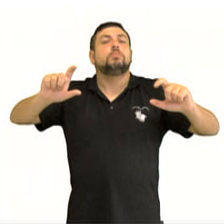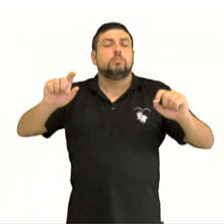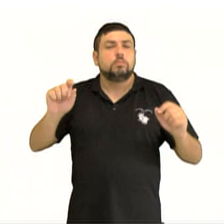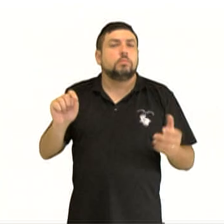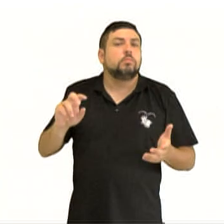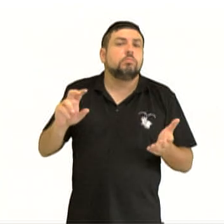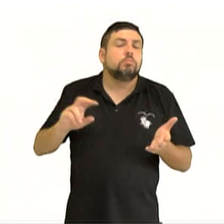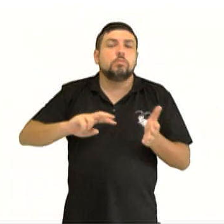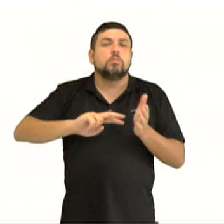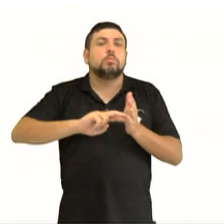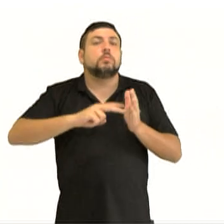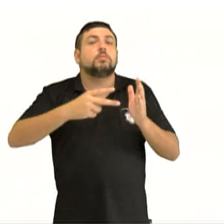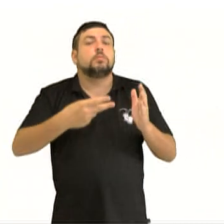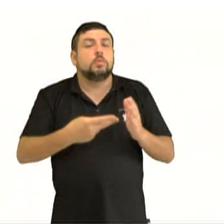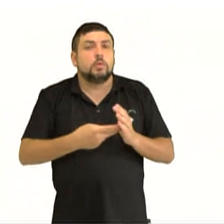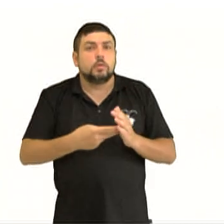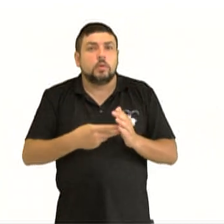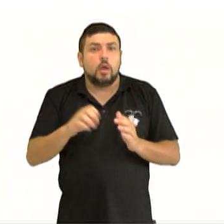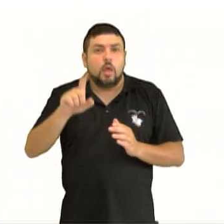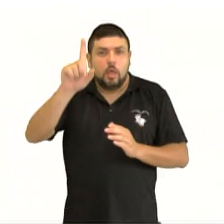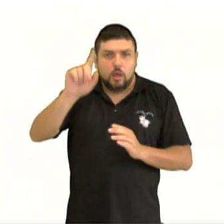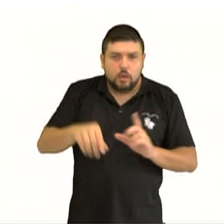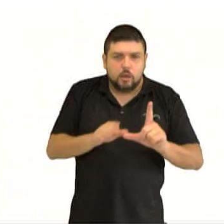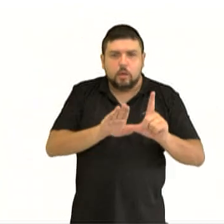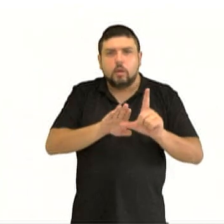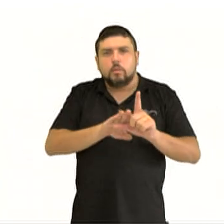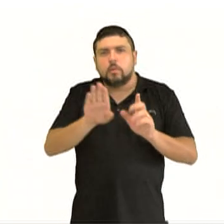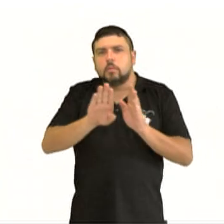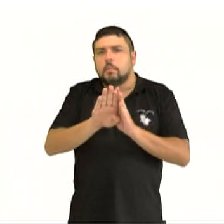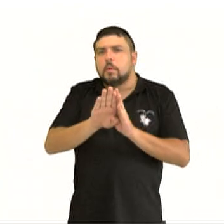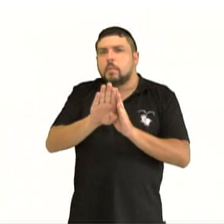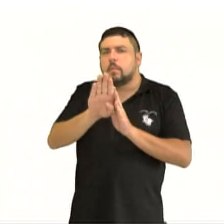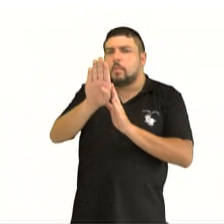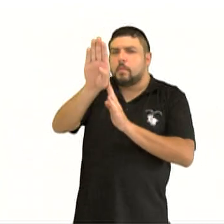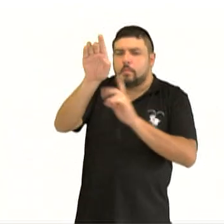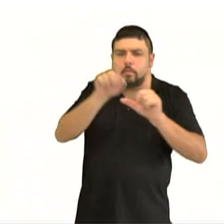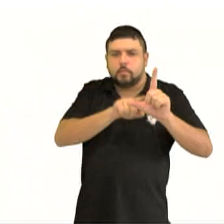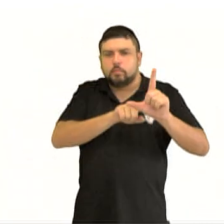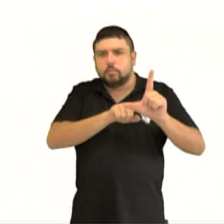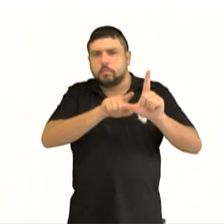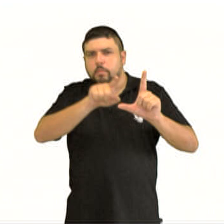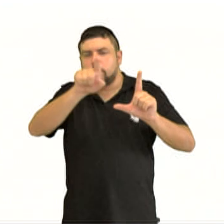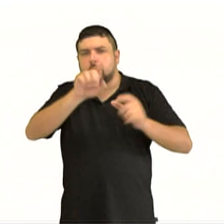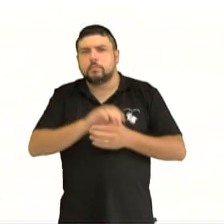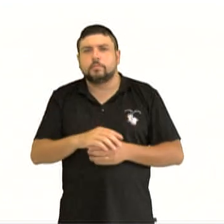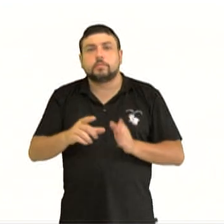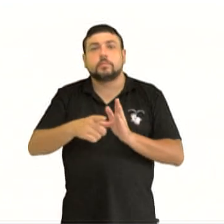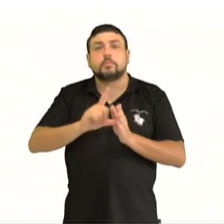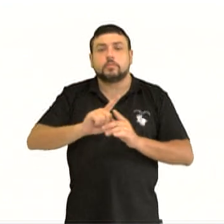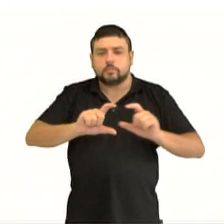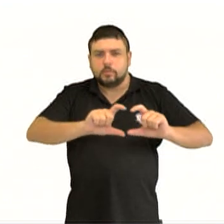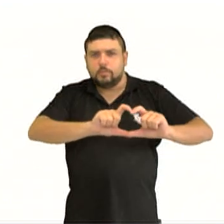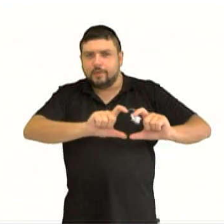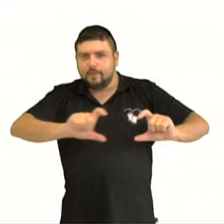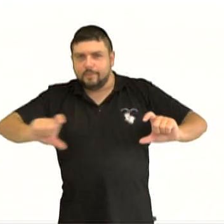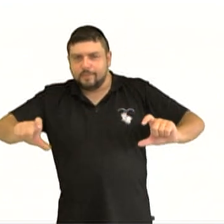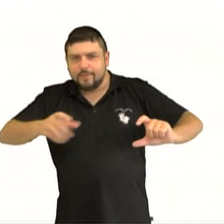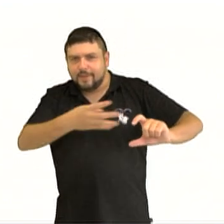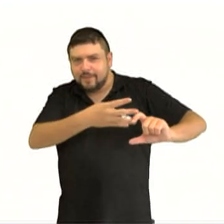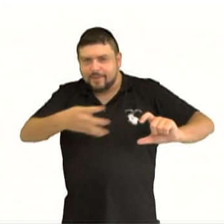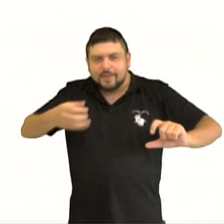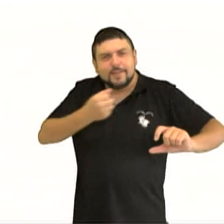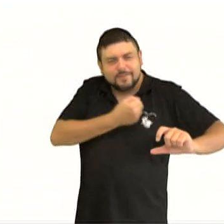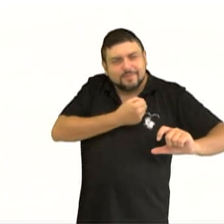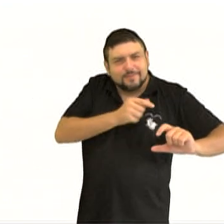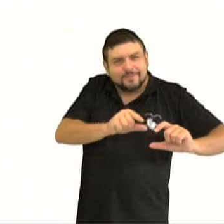igual a 3x menos 1, é crescente. Aquela tabelinha do exemplo foi representada aqui no plano cartesiano e você